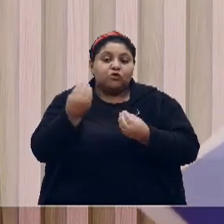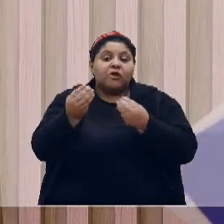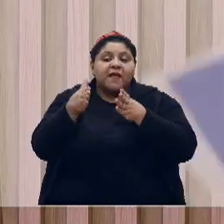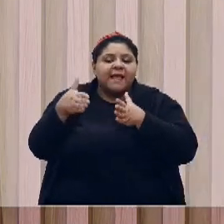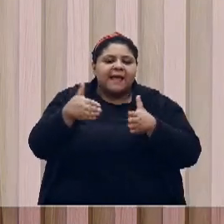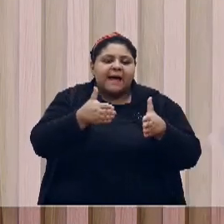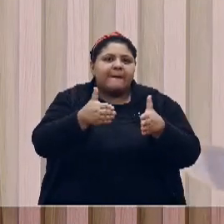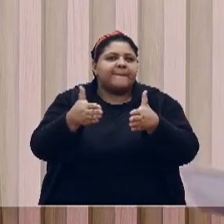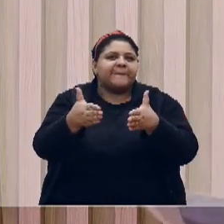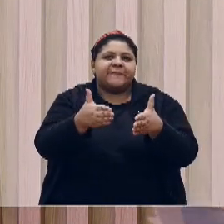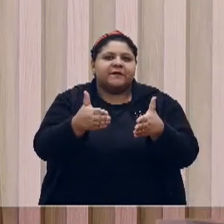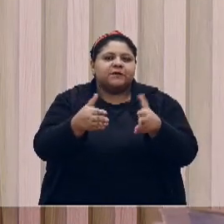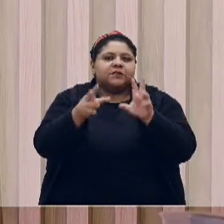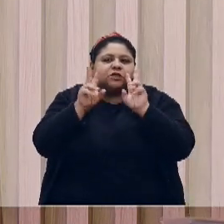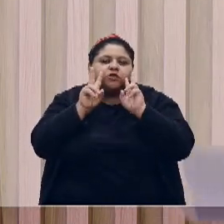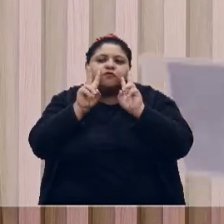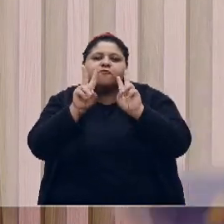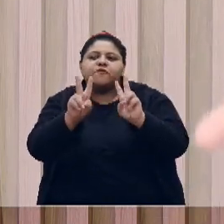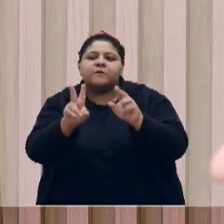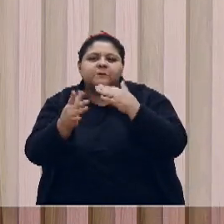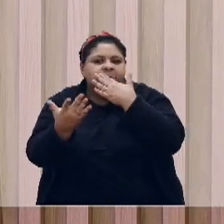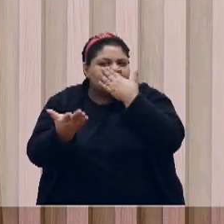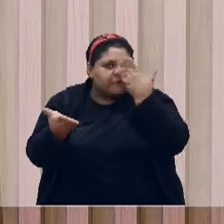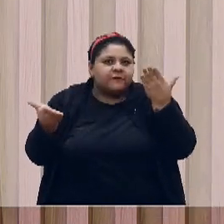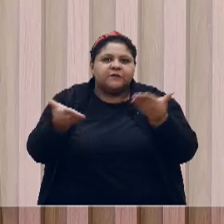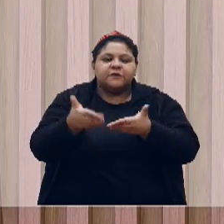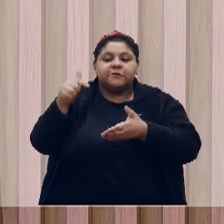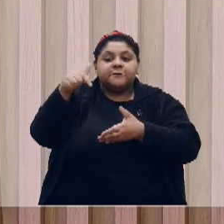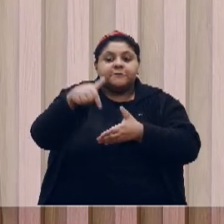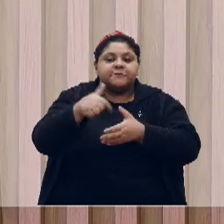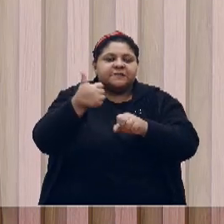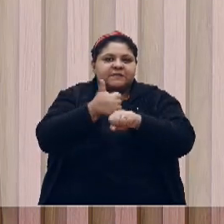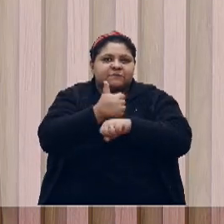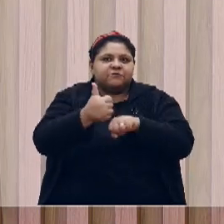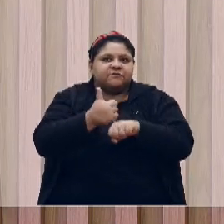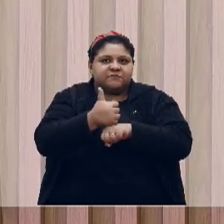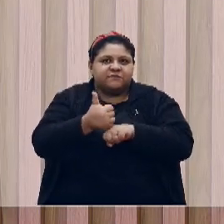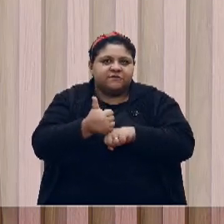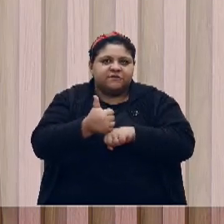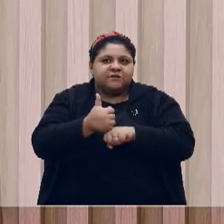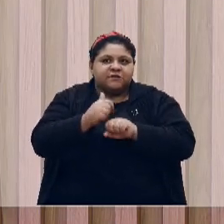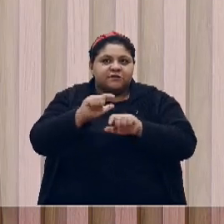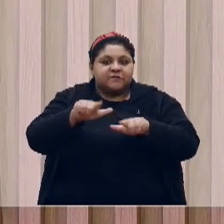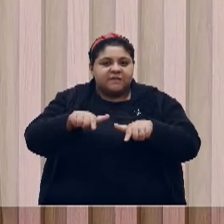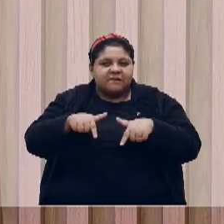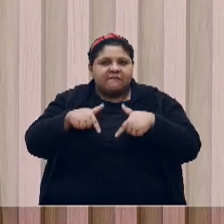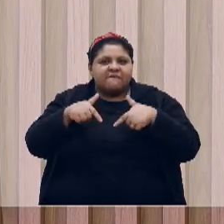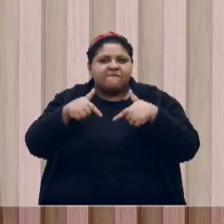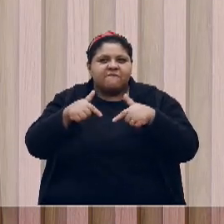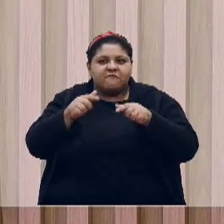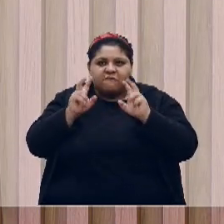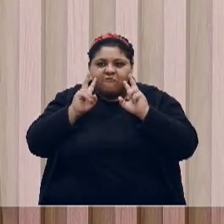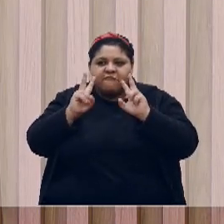vocês visualizaram para estar nesta profissão, encarando os desafios